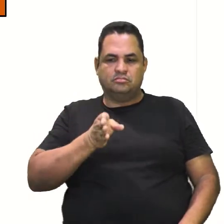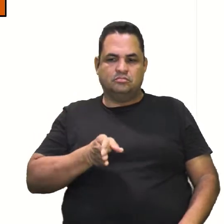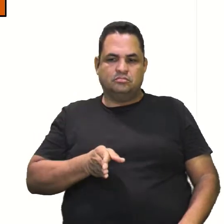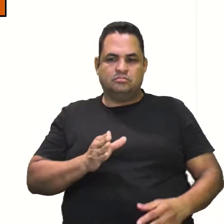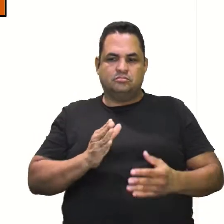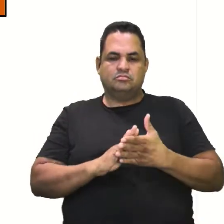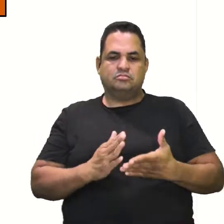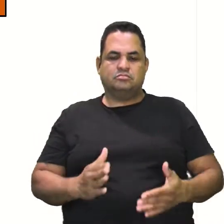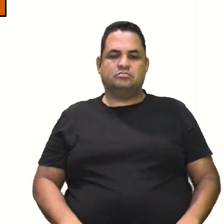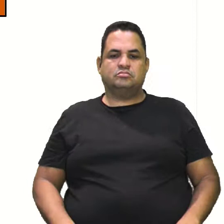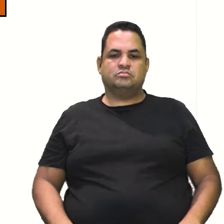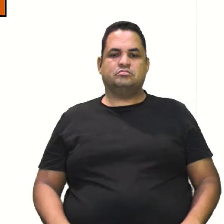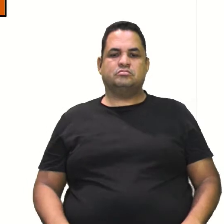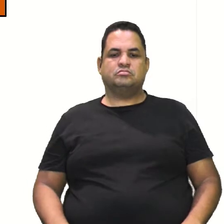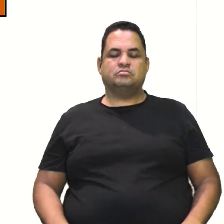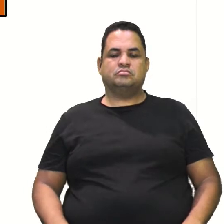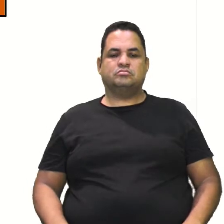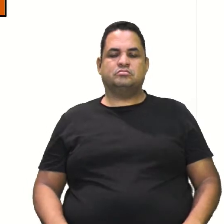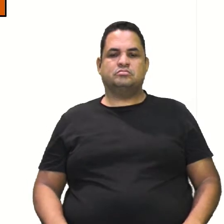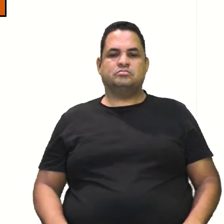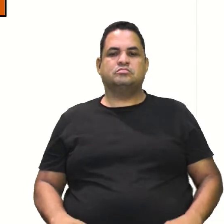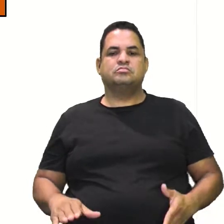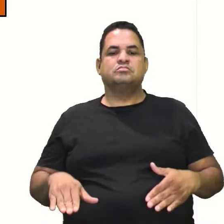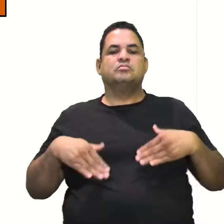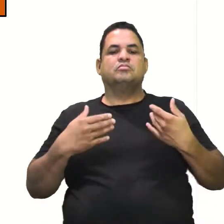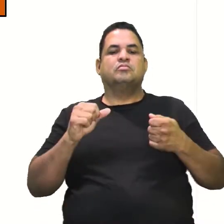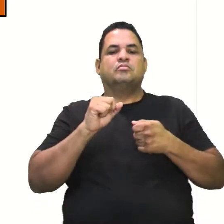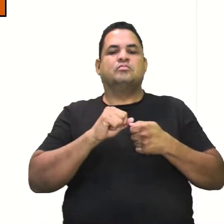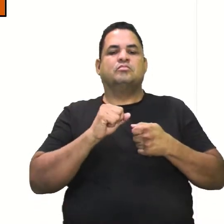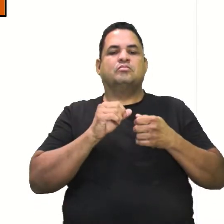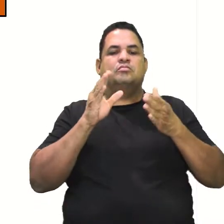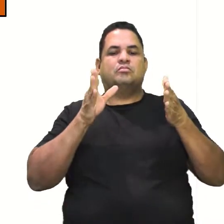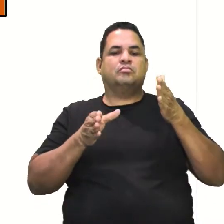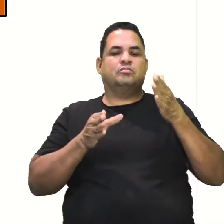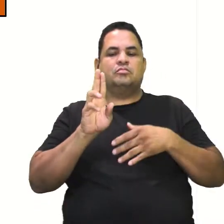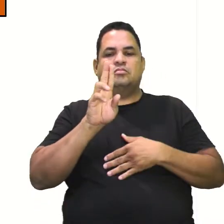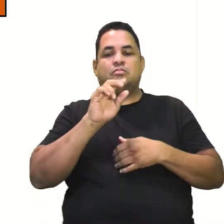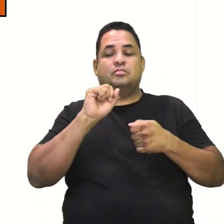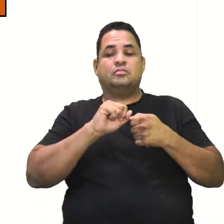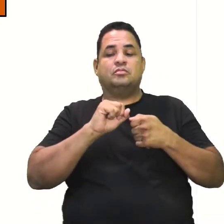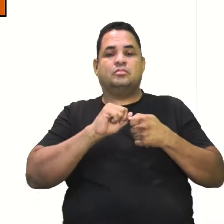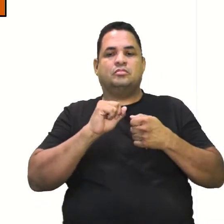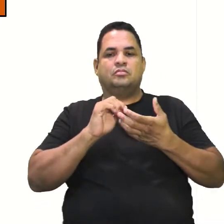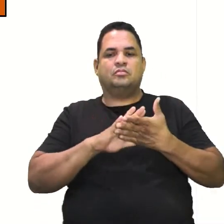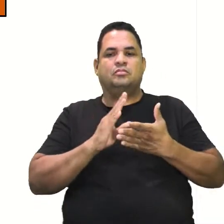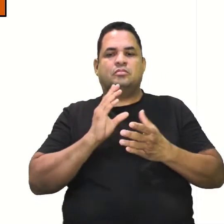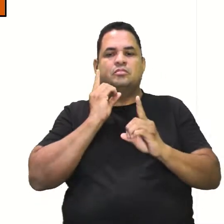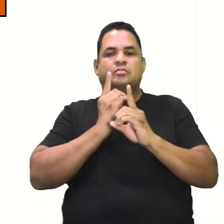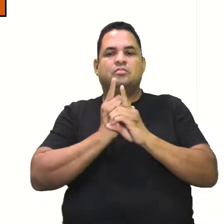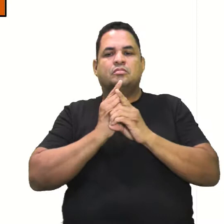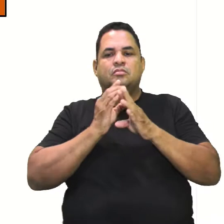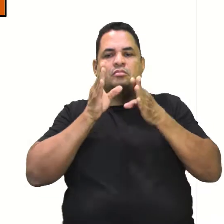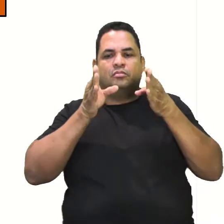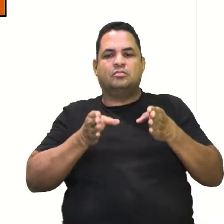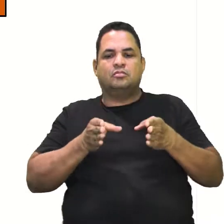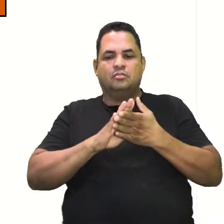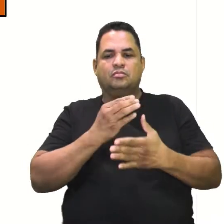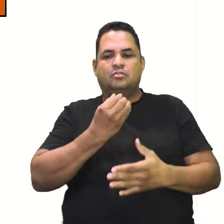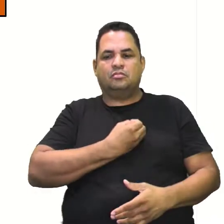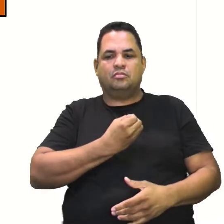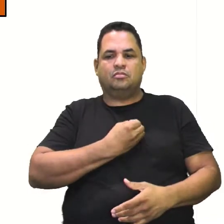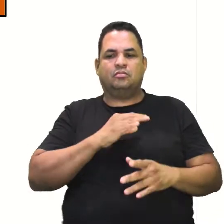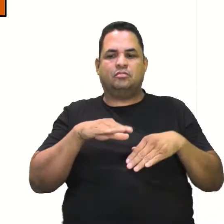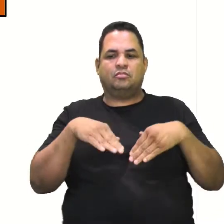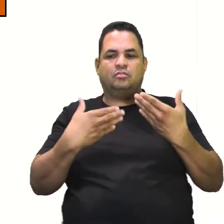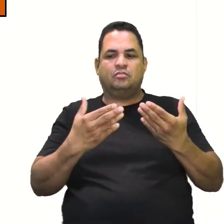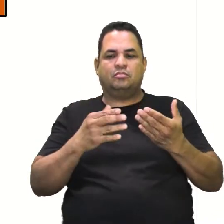que é o elemento neutro da multiplicação. Uma vez feito o determinante, o que a gente faz, professor Maurício? Aí nós vamos encontrar o módulo desse valor,